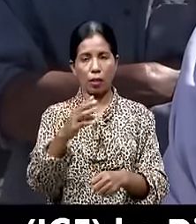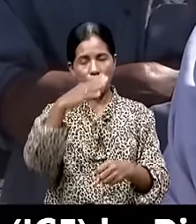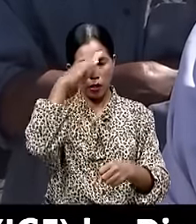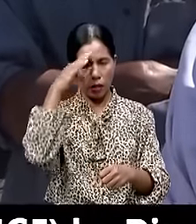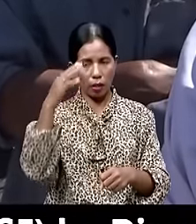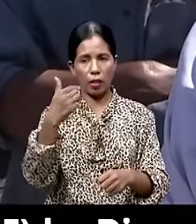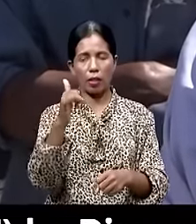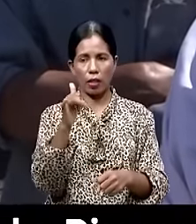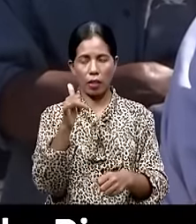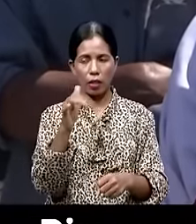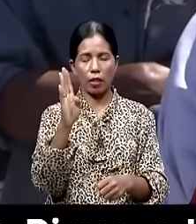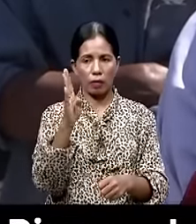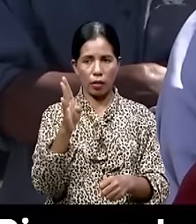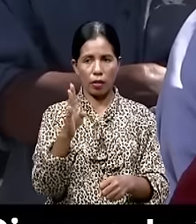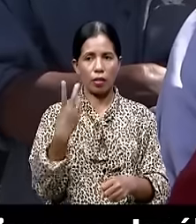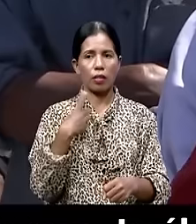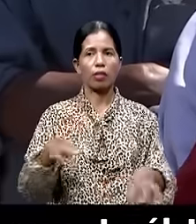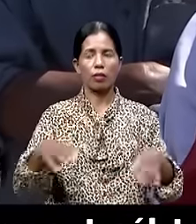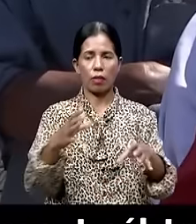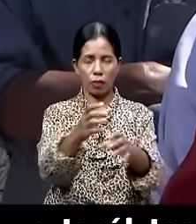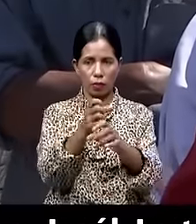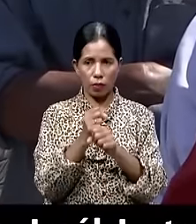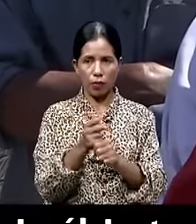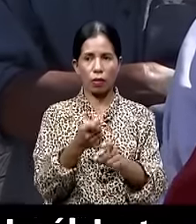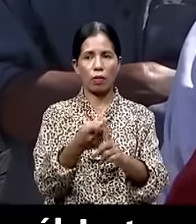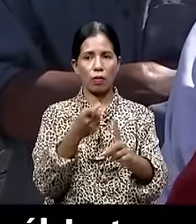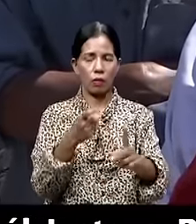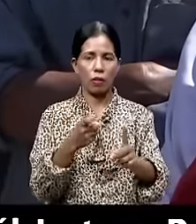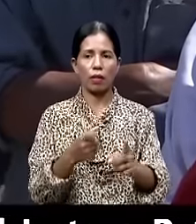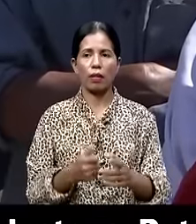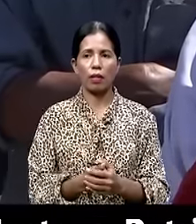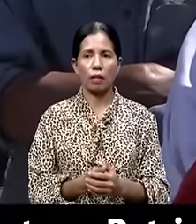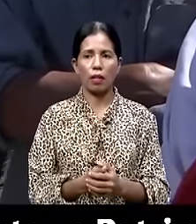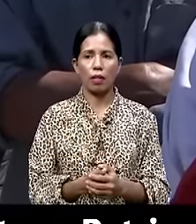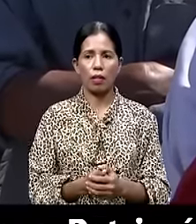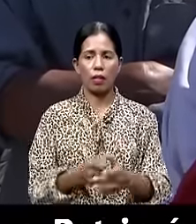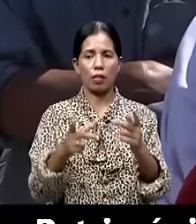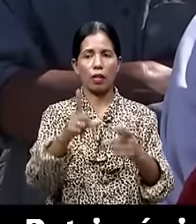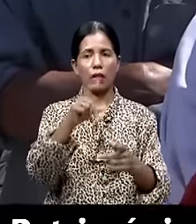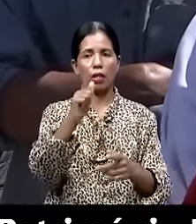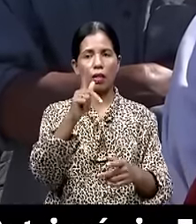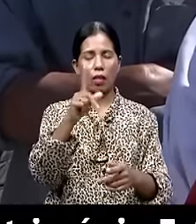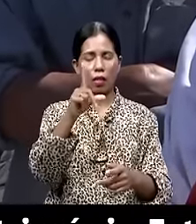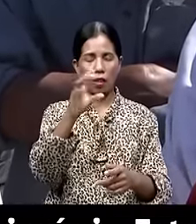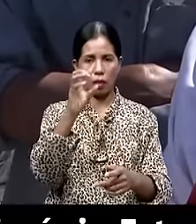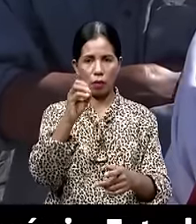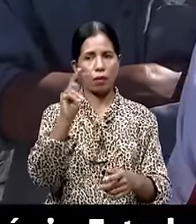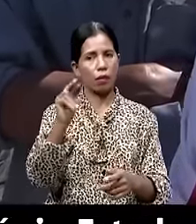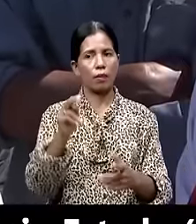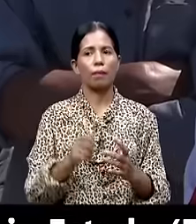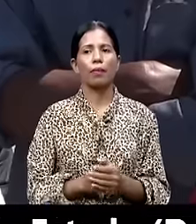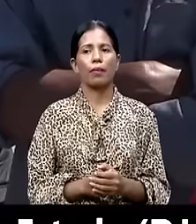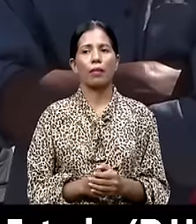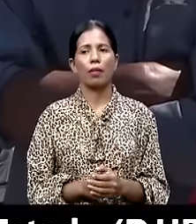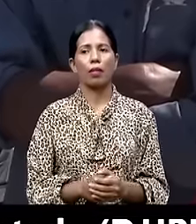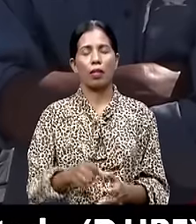se esforço ato recolha Rússia a iha área laculó, minian. E a